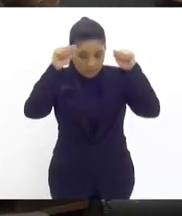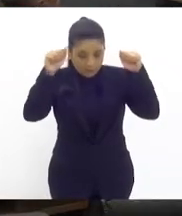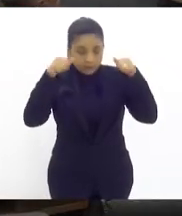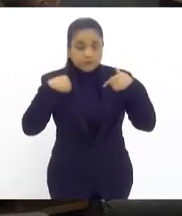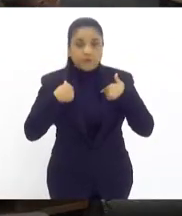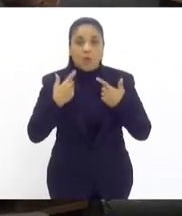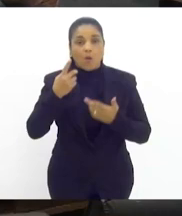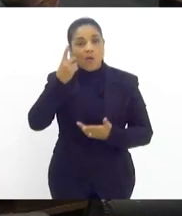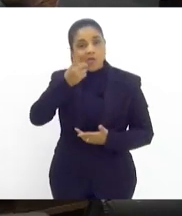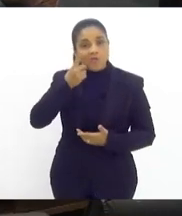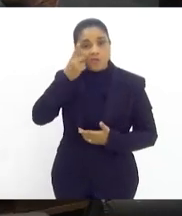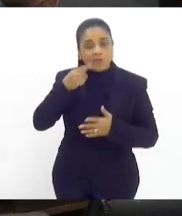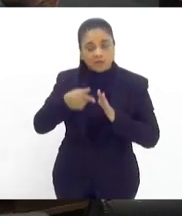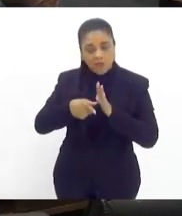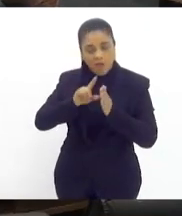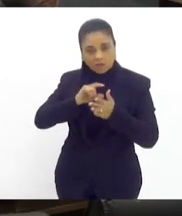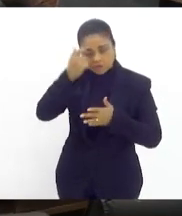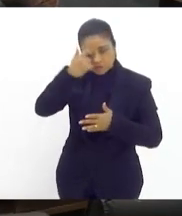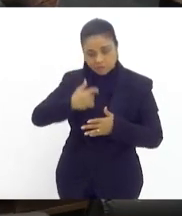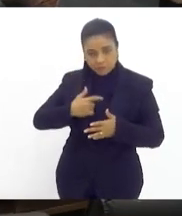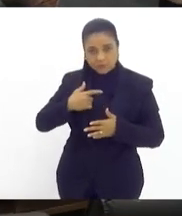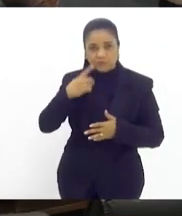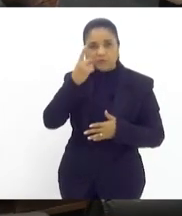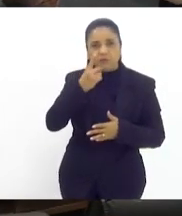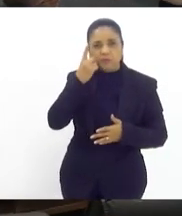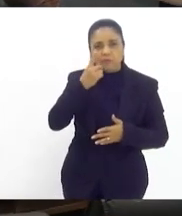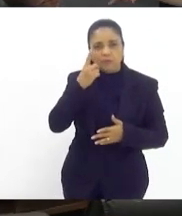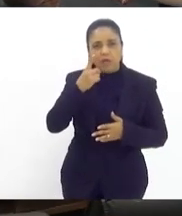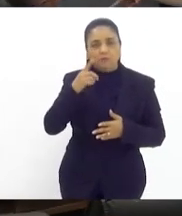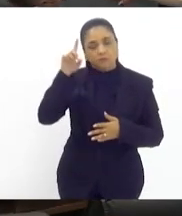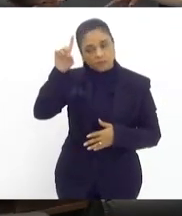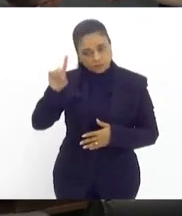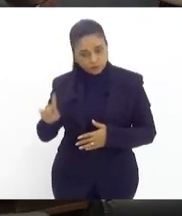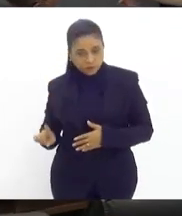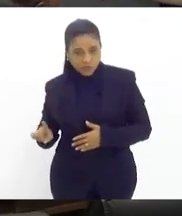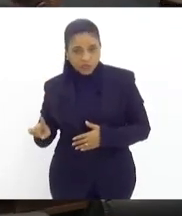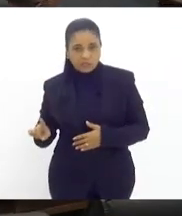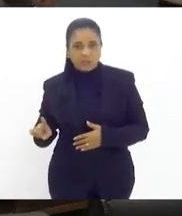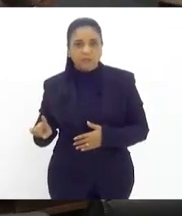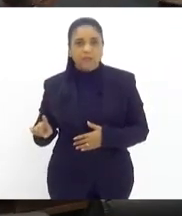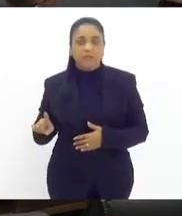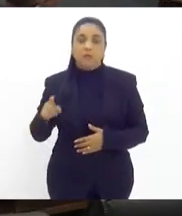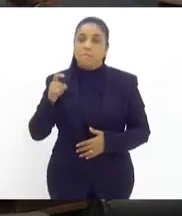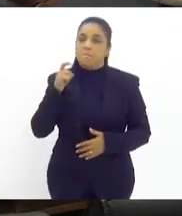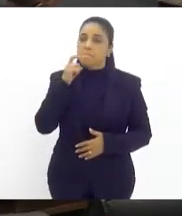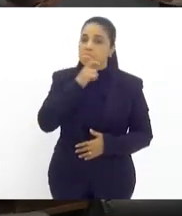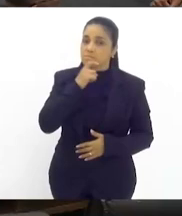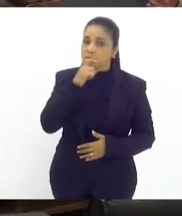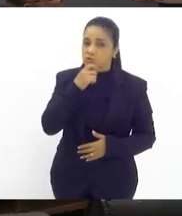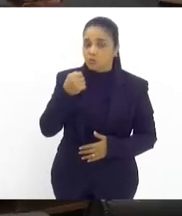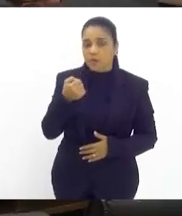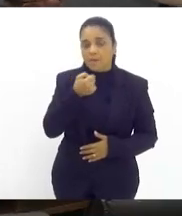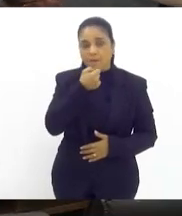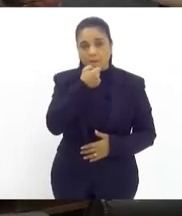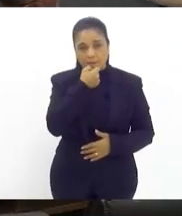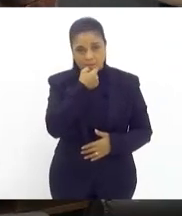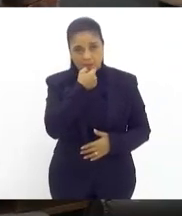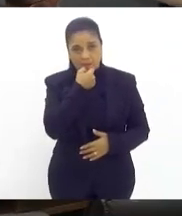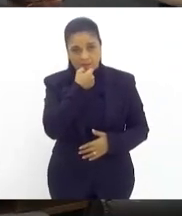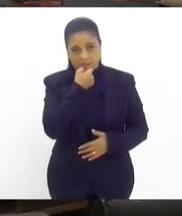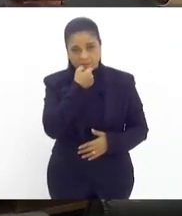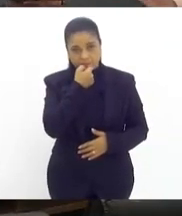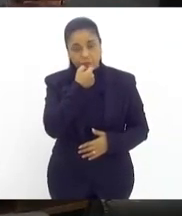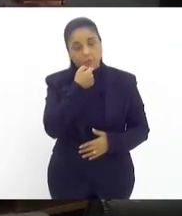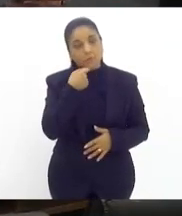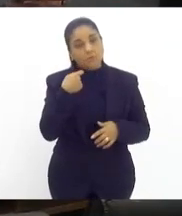porque um deputado que me antecedeu um deputado da extrema direita ele mentiu aqui no microfone e é importante a gente